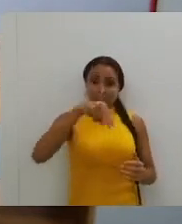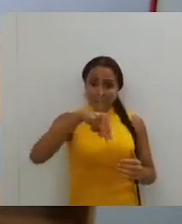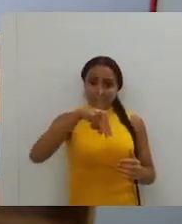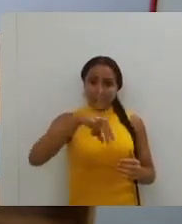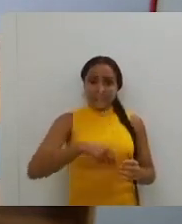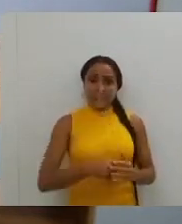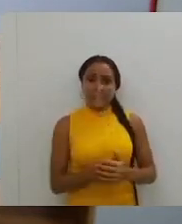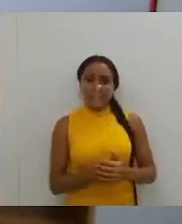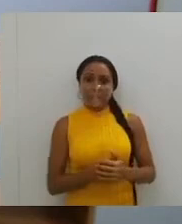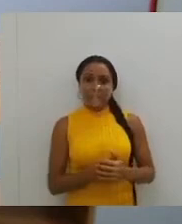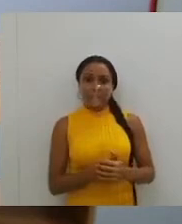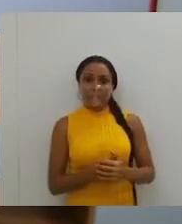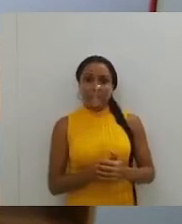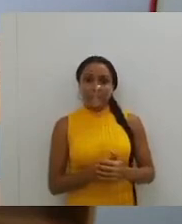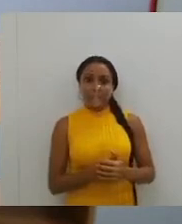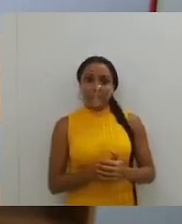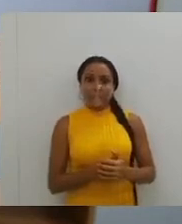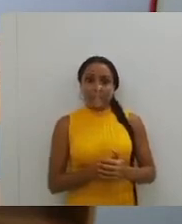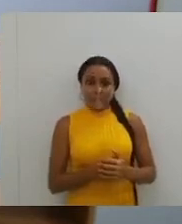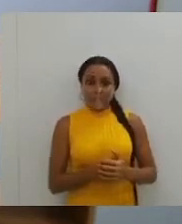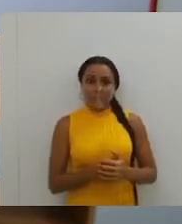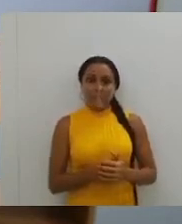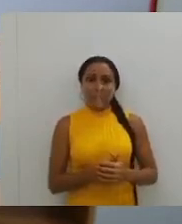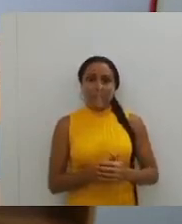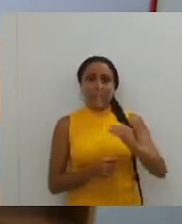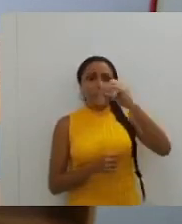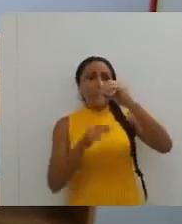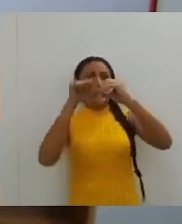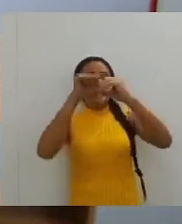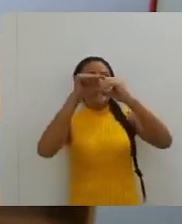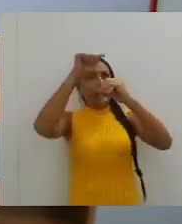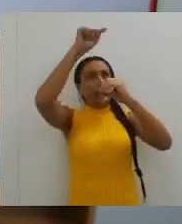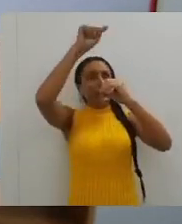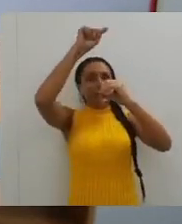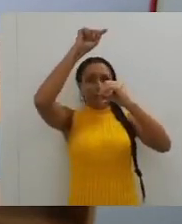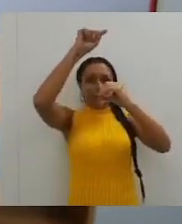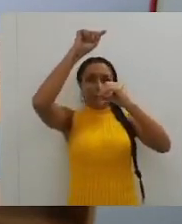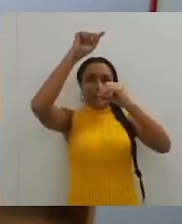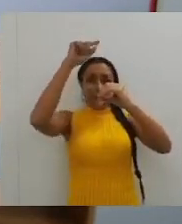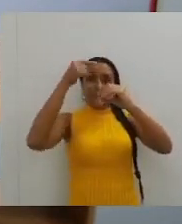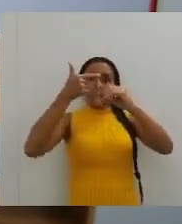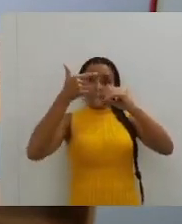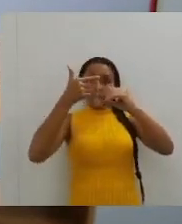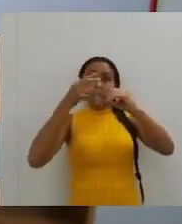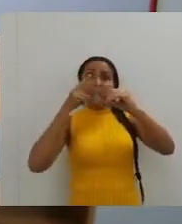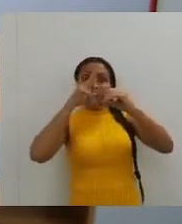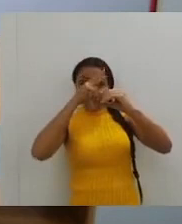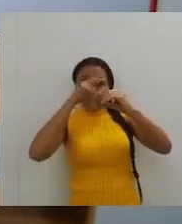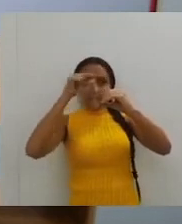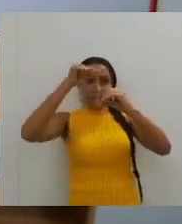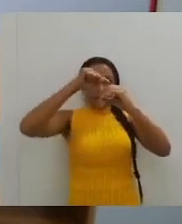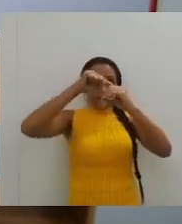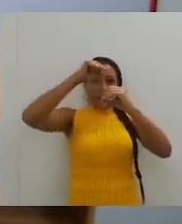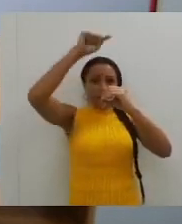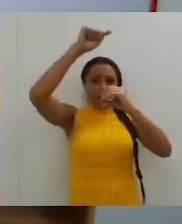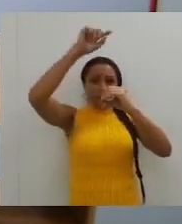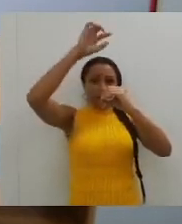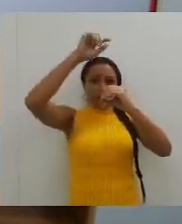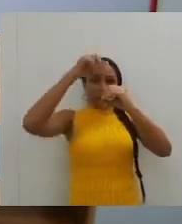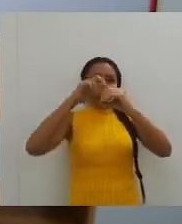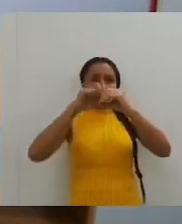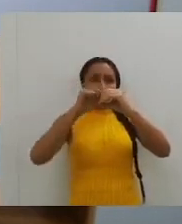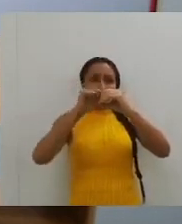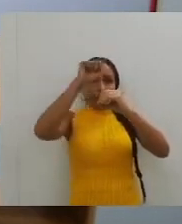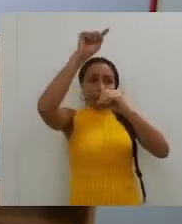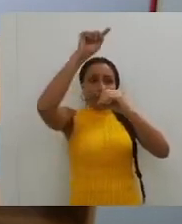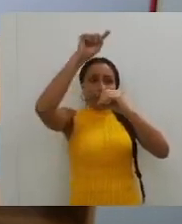newtons. Aí verticalmente para cima, nós temos duas forças, que são chamadas forças nos fios, que são